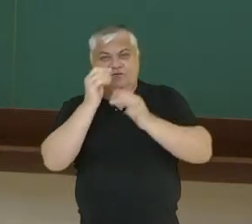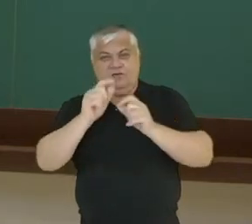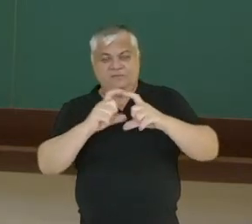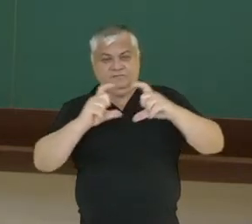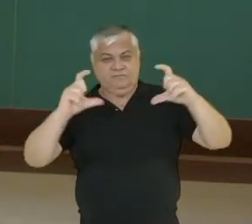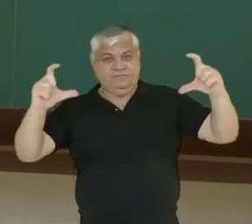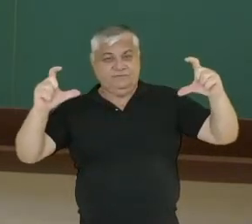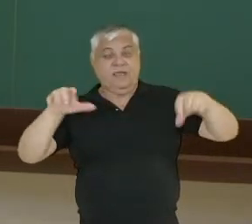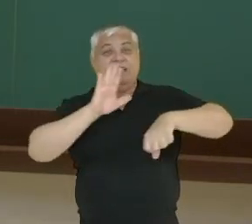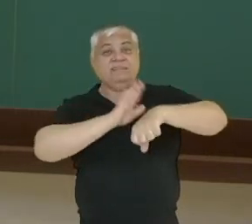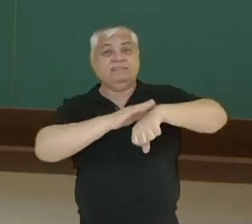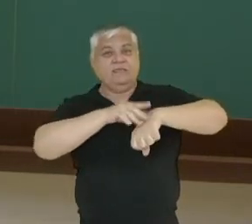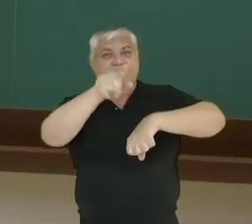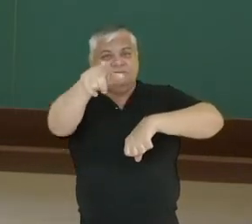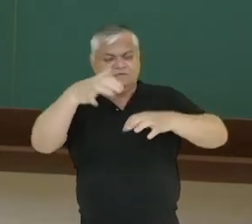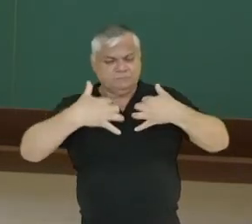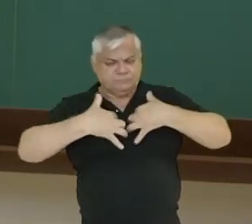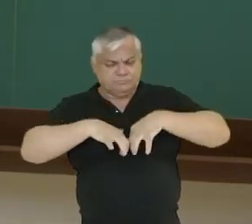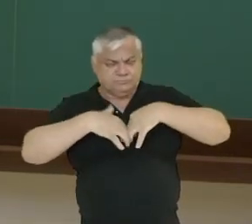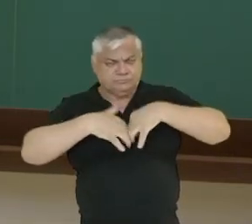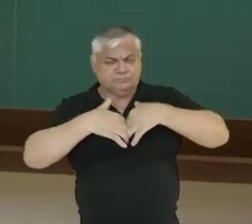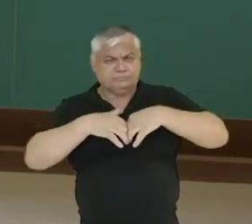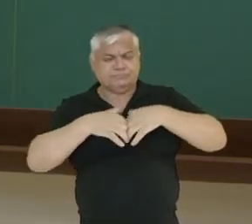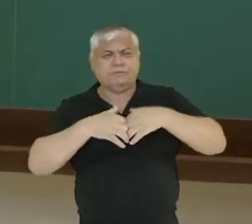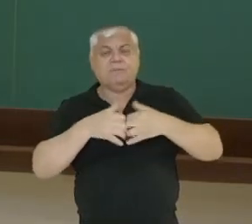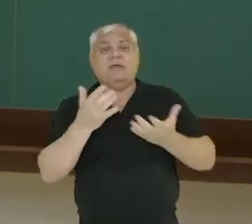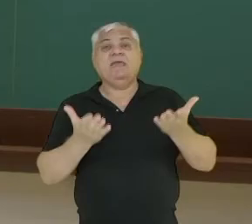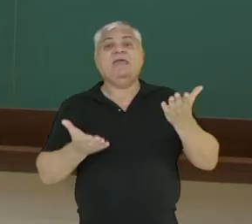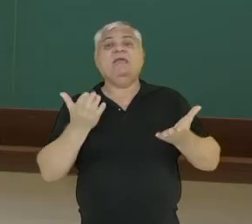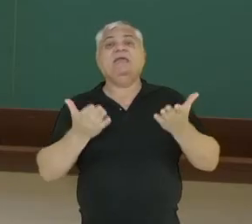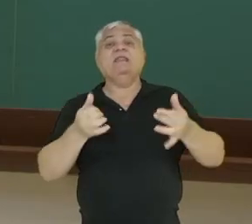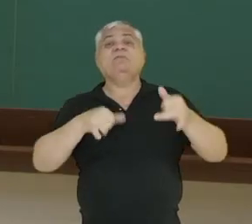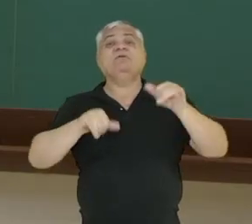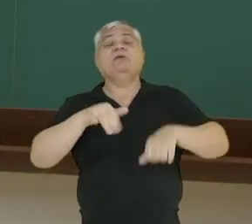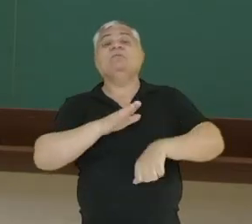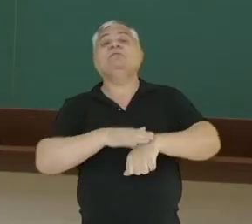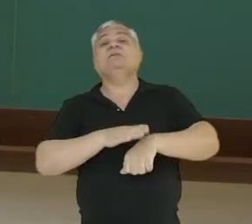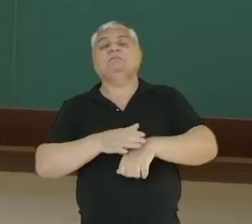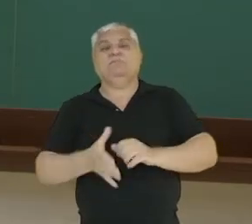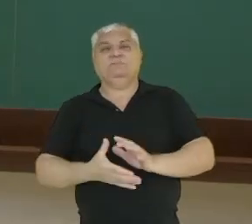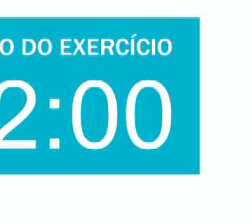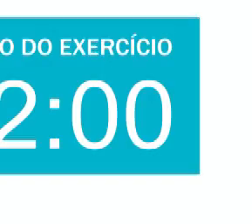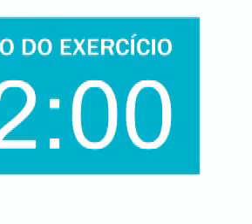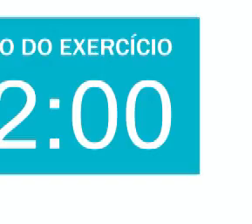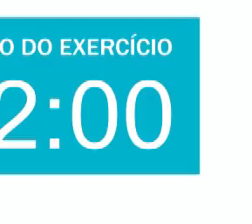e você pense quando ela entrará em equilíbrio químico. Tempo para você.